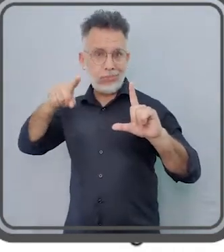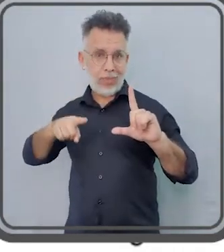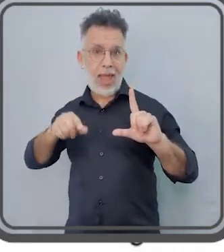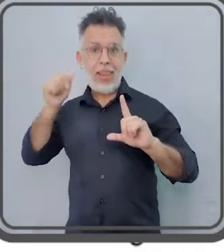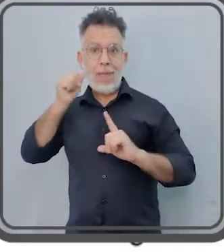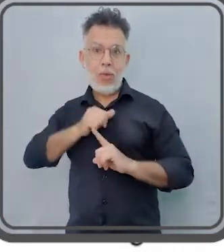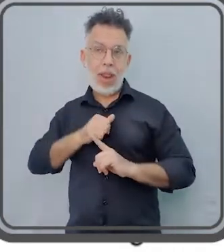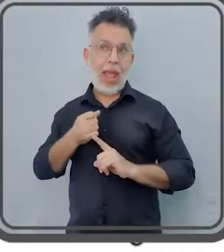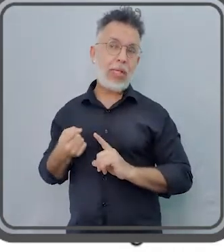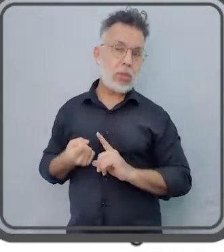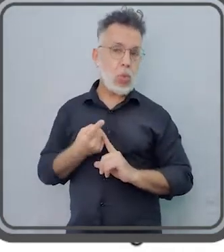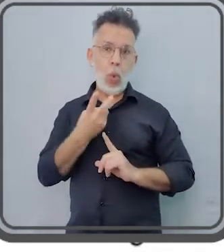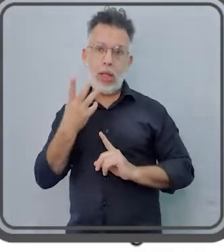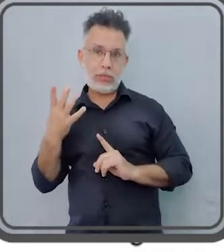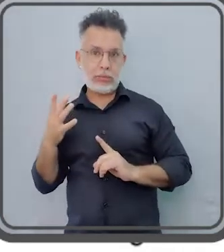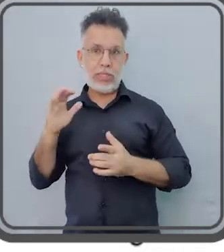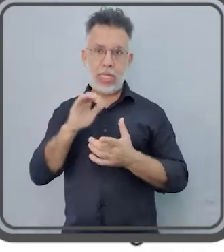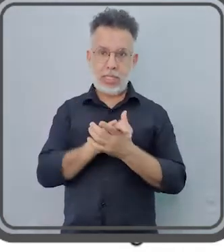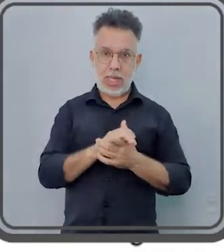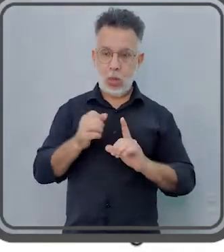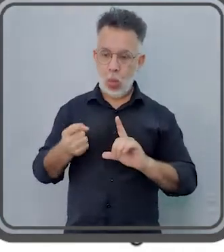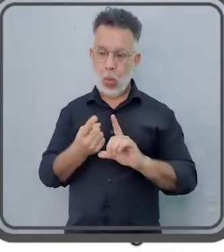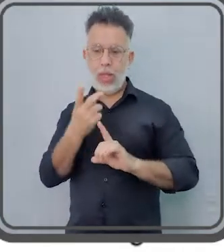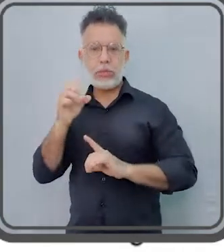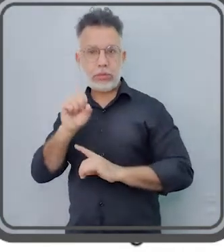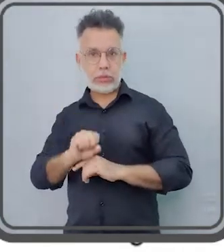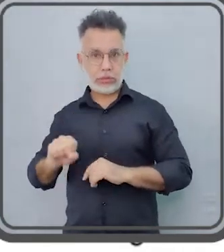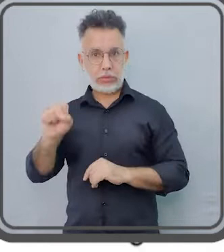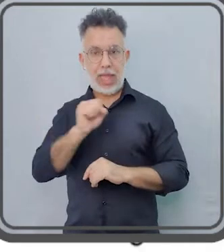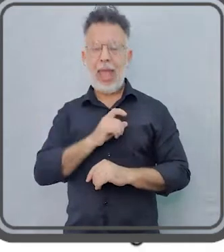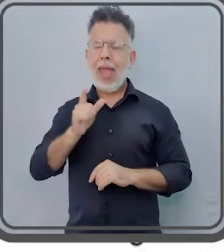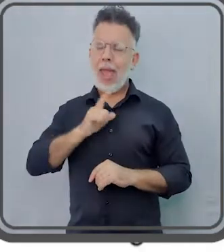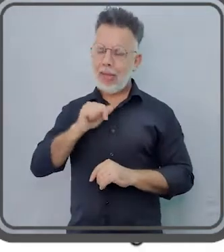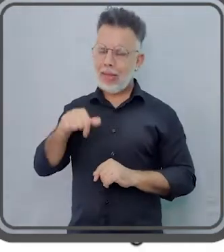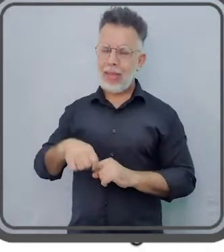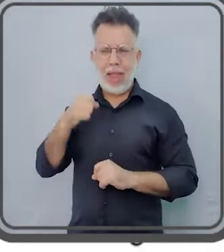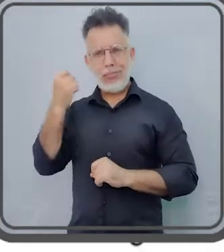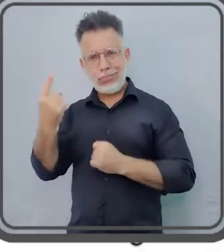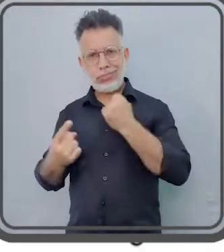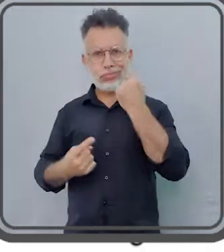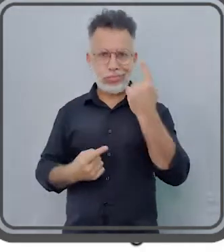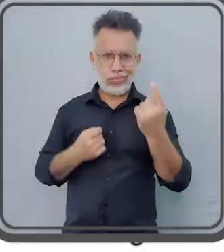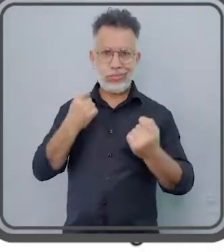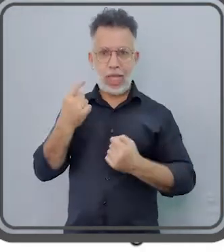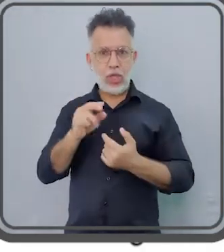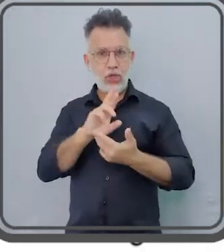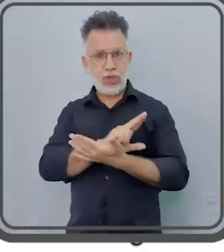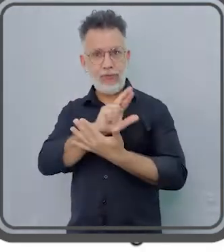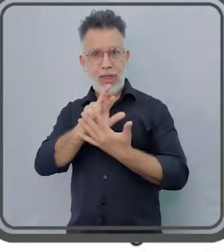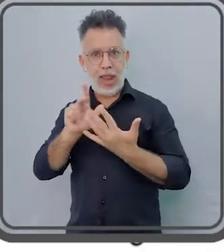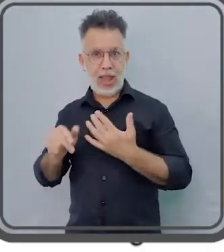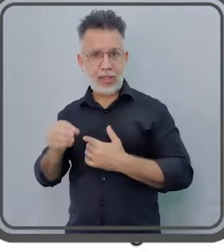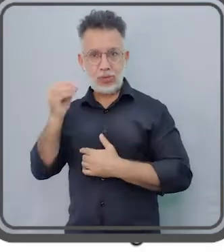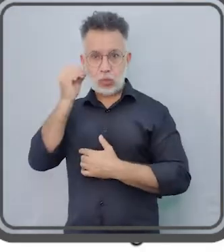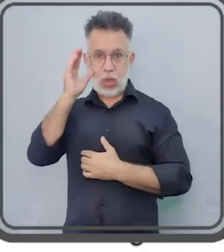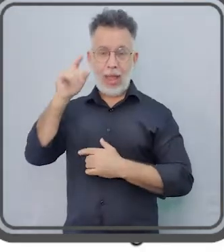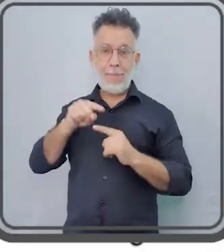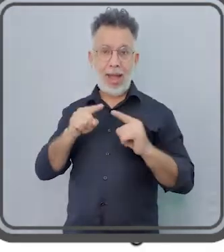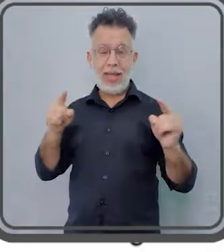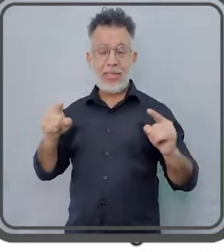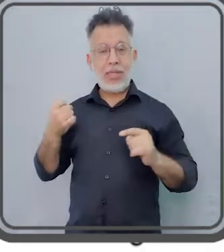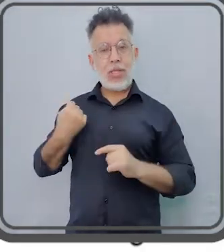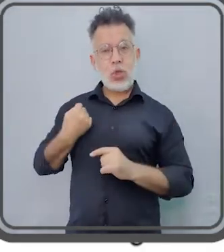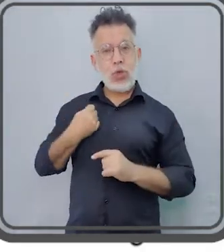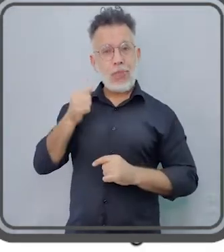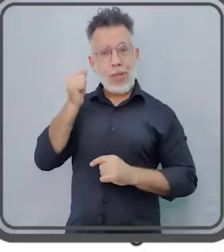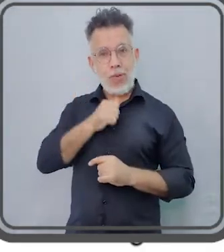que aqui tem recortes específicos culturais, mas esse número de mulheres solteiras também,